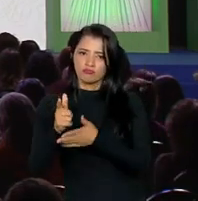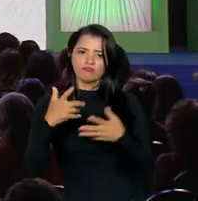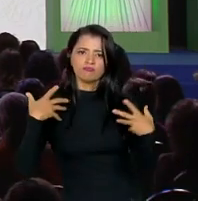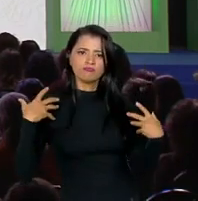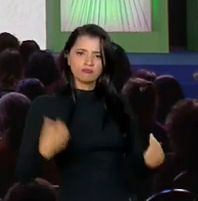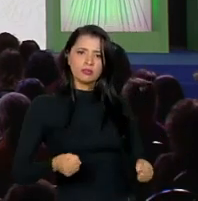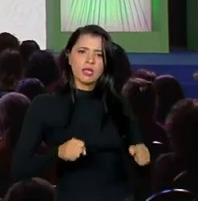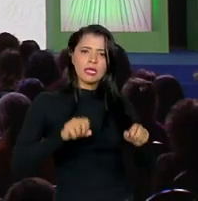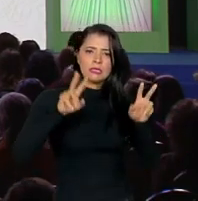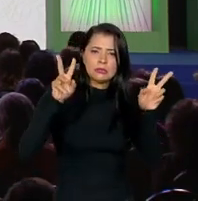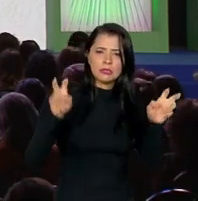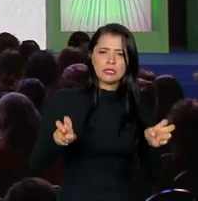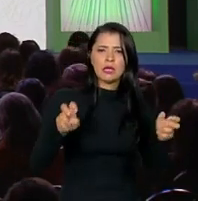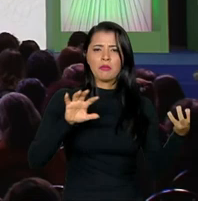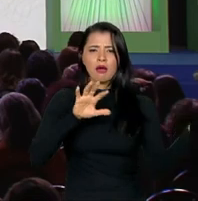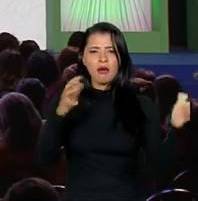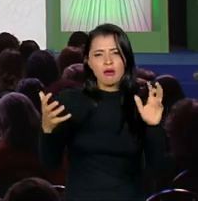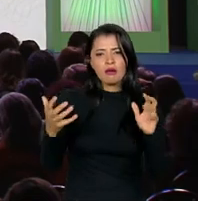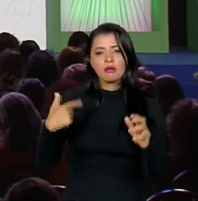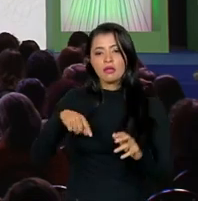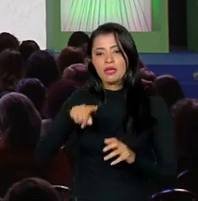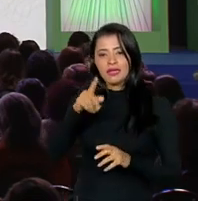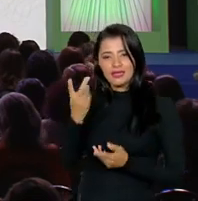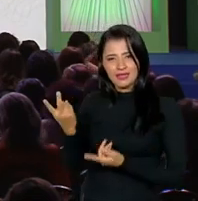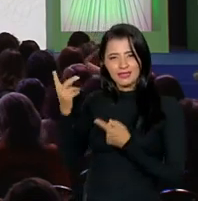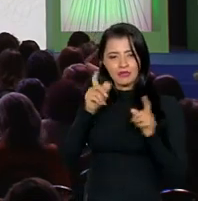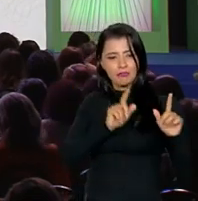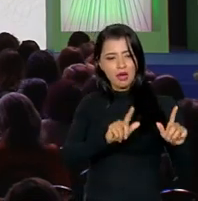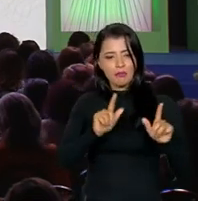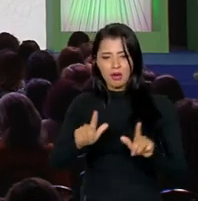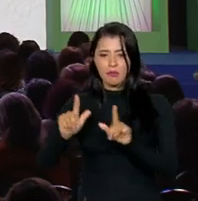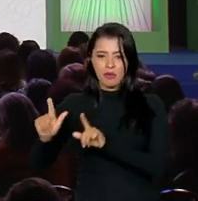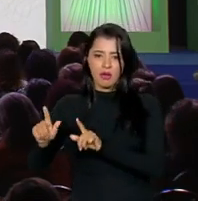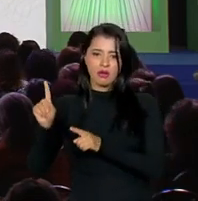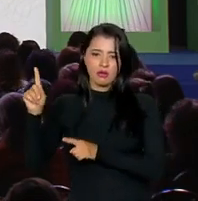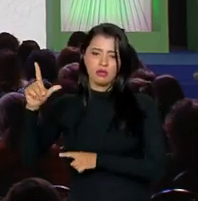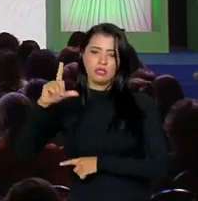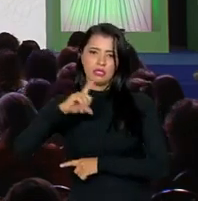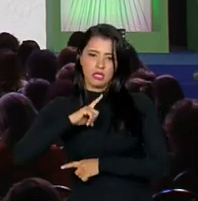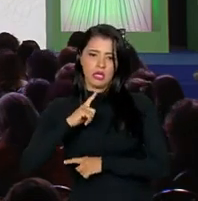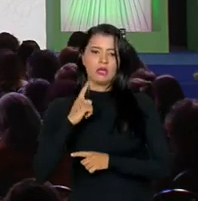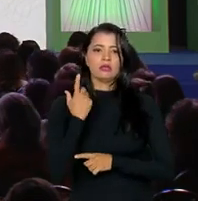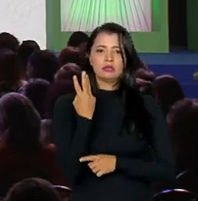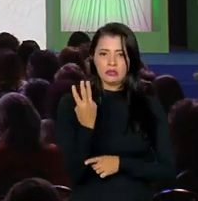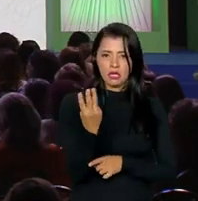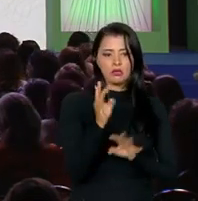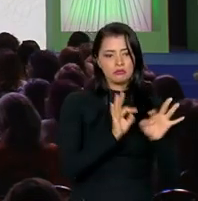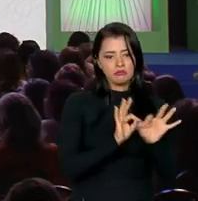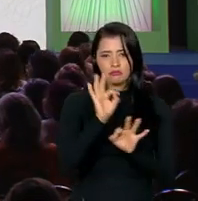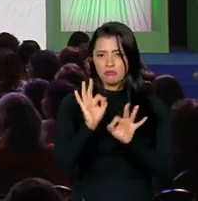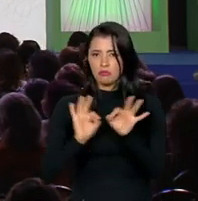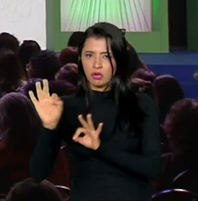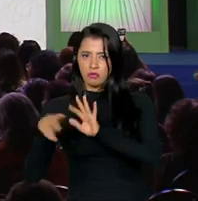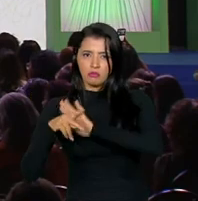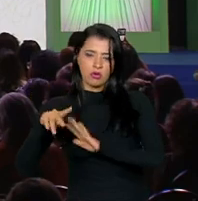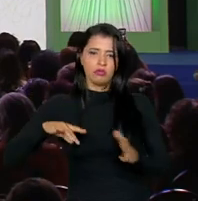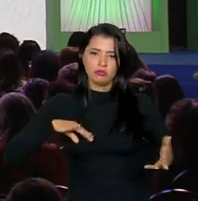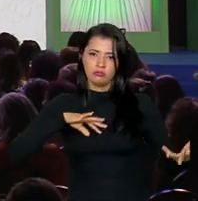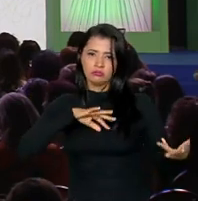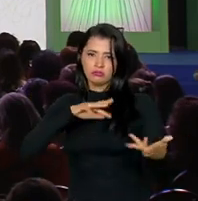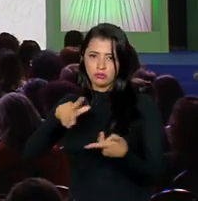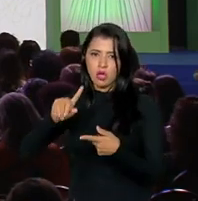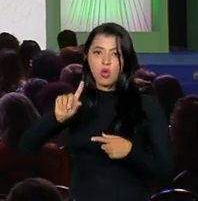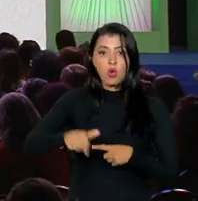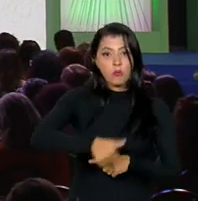climática e aqui nesses três quadradinhos tem três grandes planos internacionais.